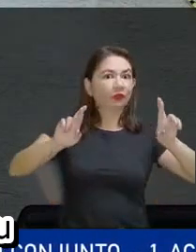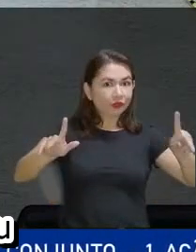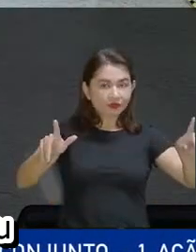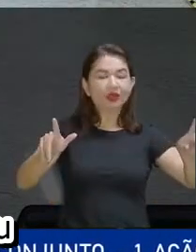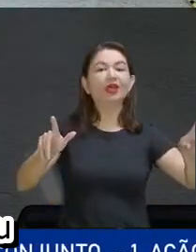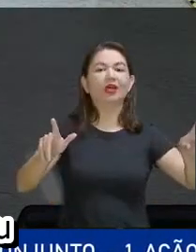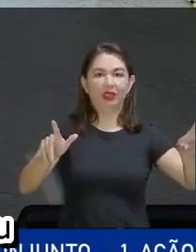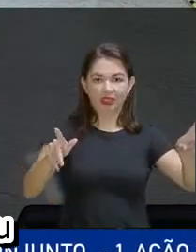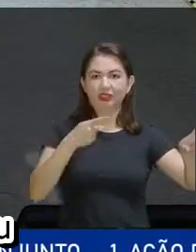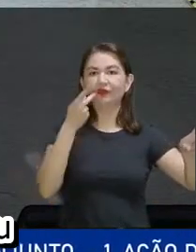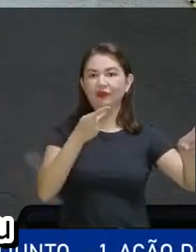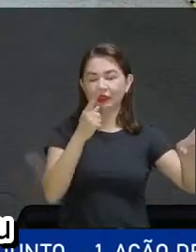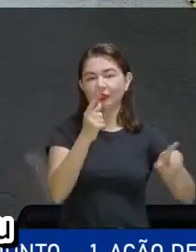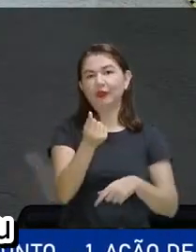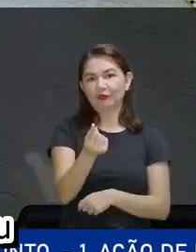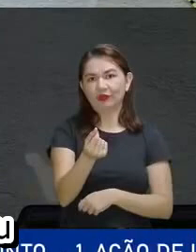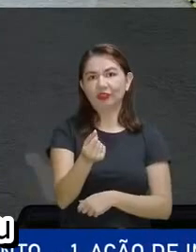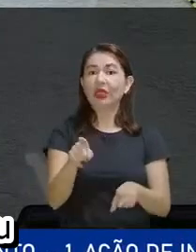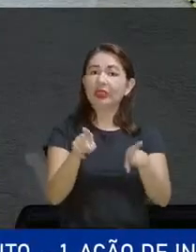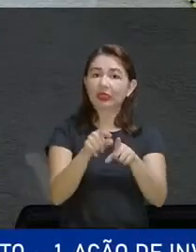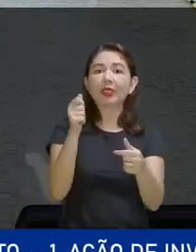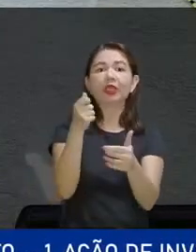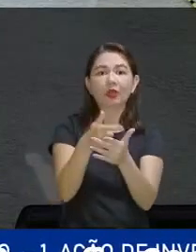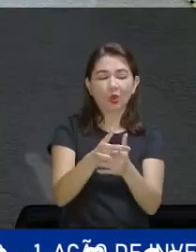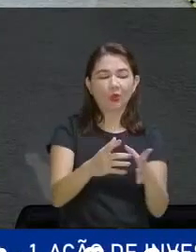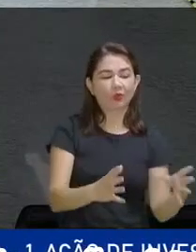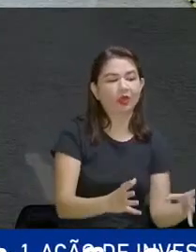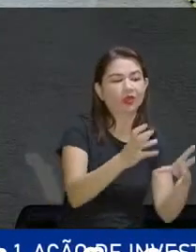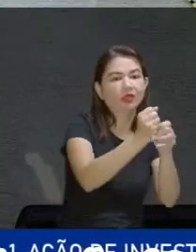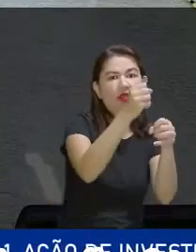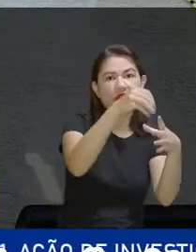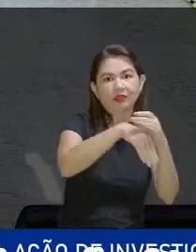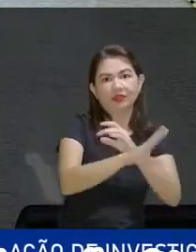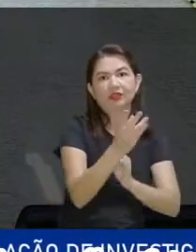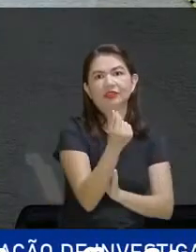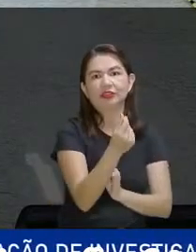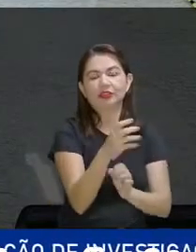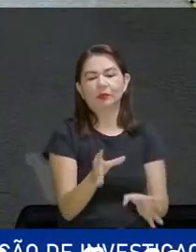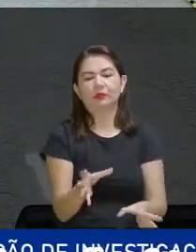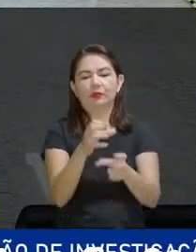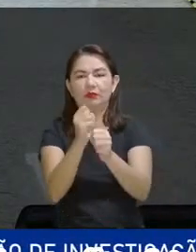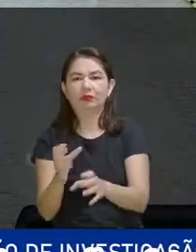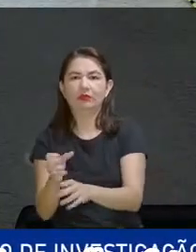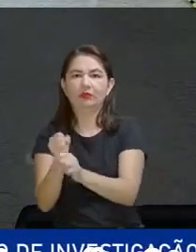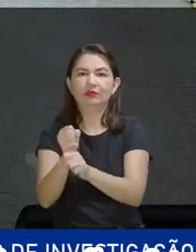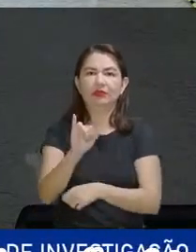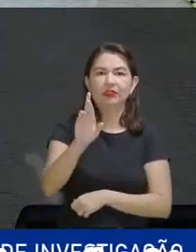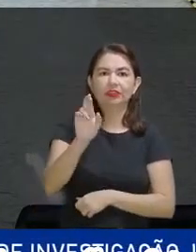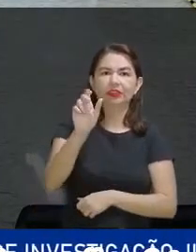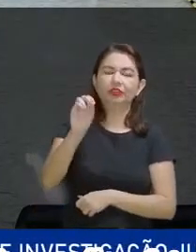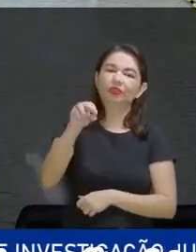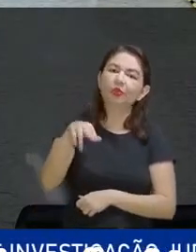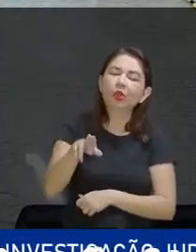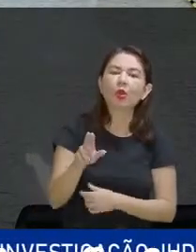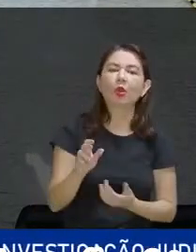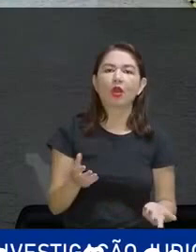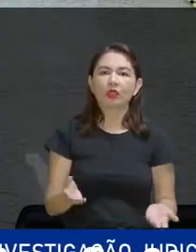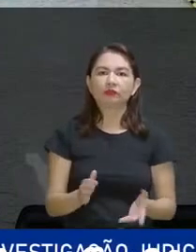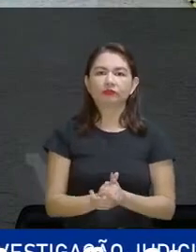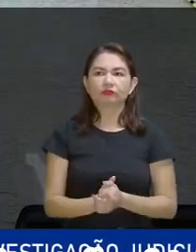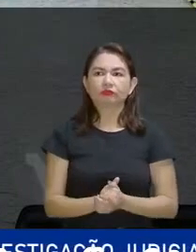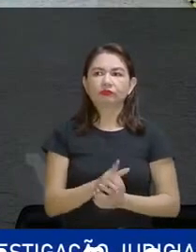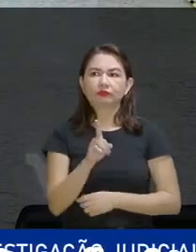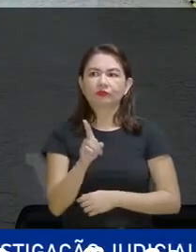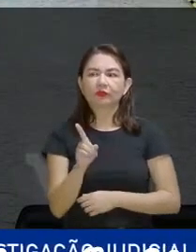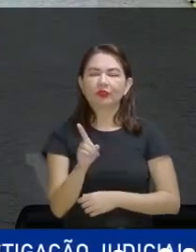diferente, e a aquisição das cestas básicas. Felipe Moreira alegou que Irlon, ao pegar as cestas da